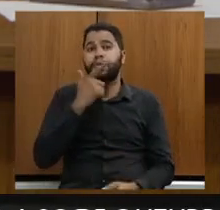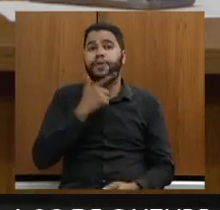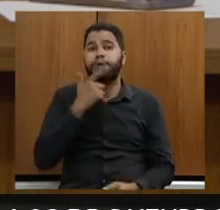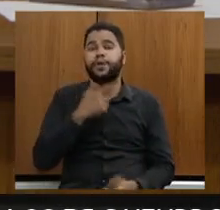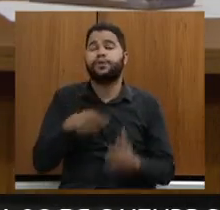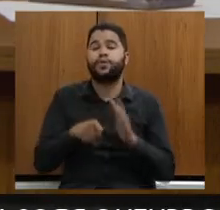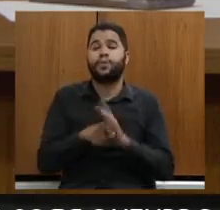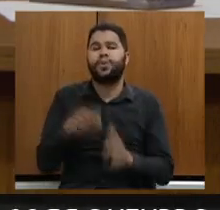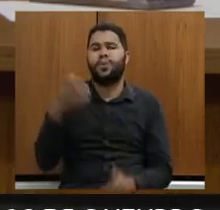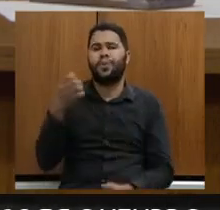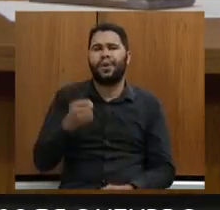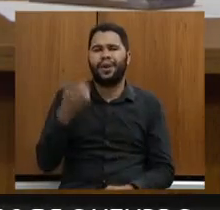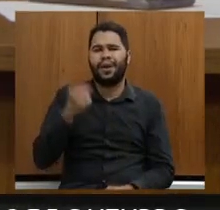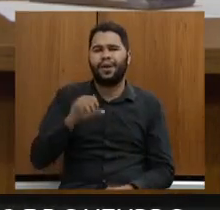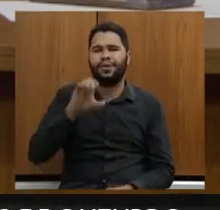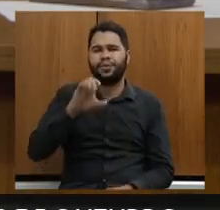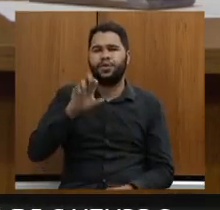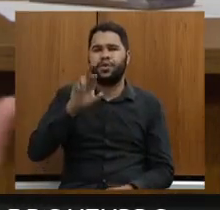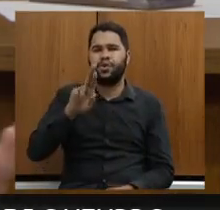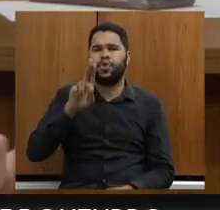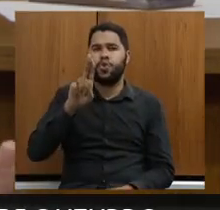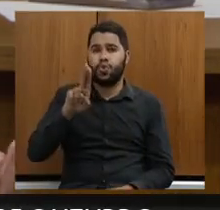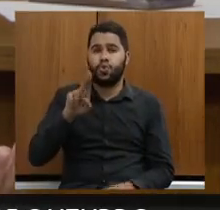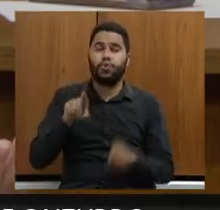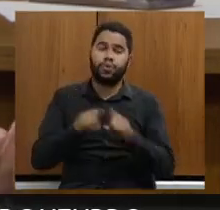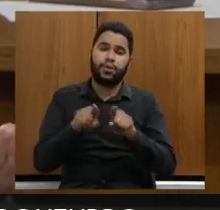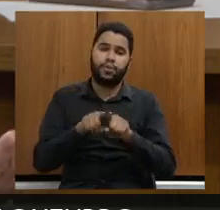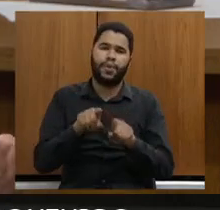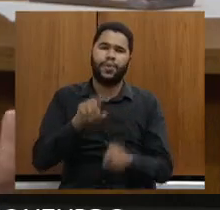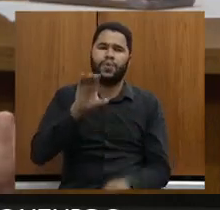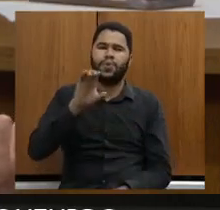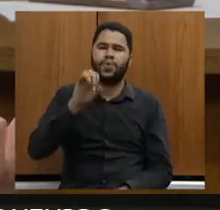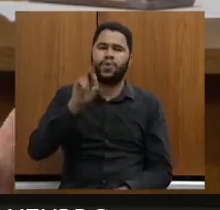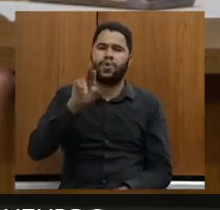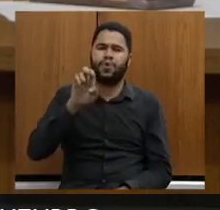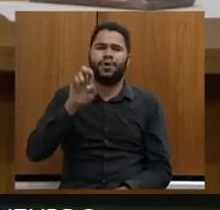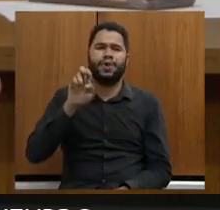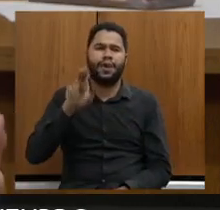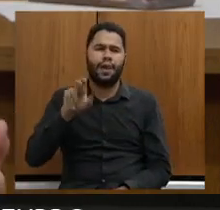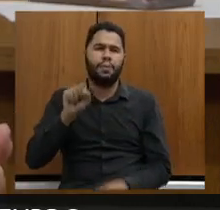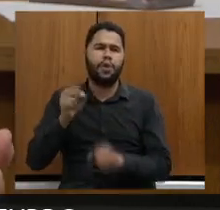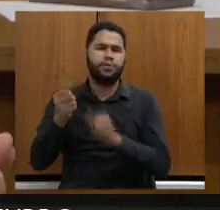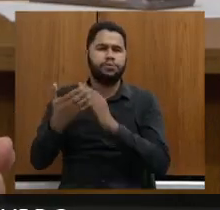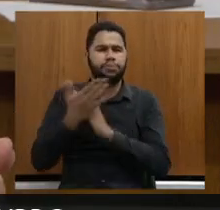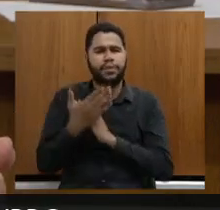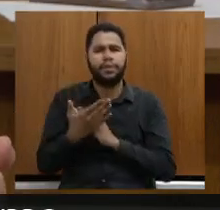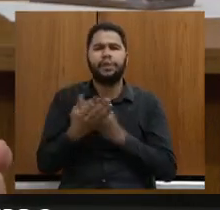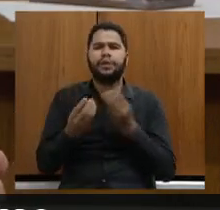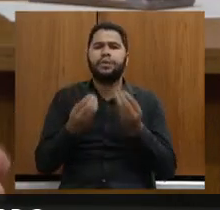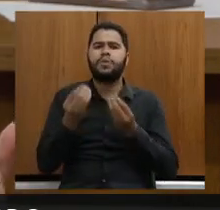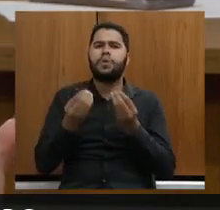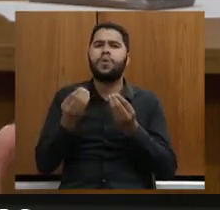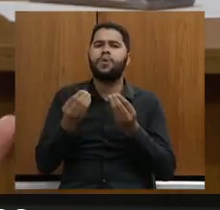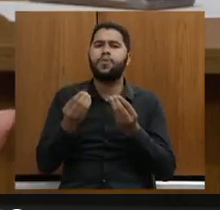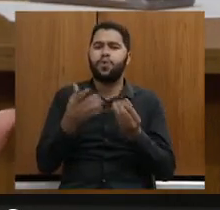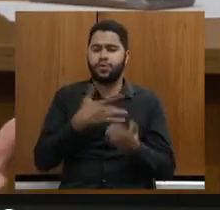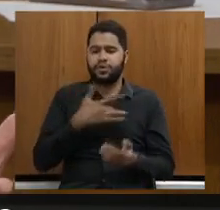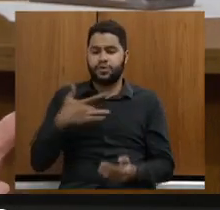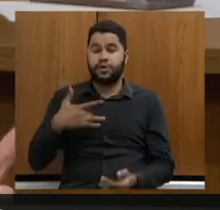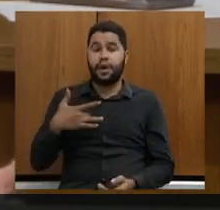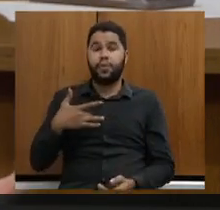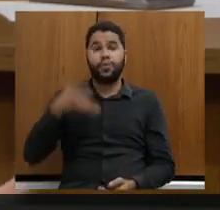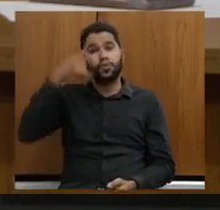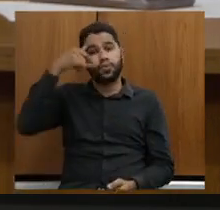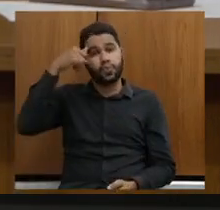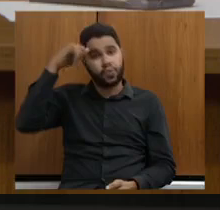queijo Leite cru aqui o deputado Coronel Henrique pode me ajudar e ele entende muito bem a questão de sanidade do rebanho o nosso